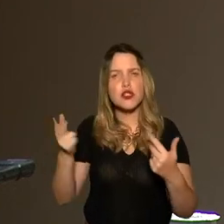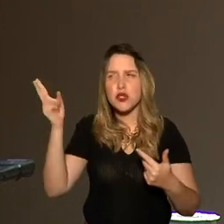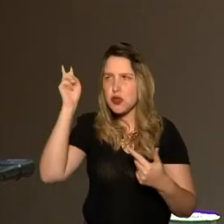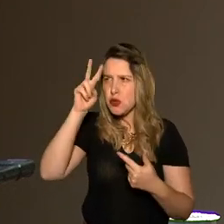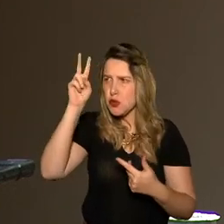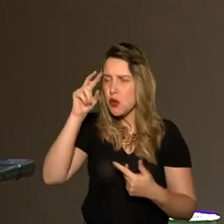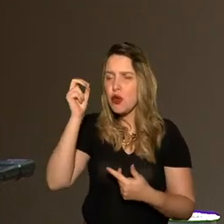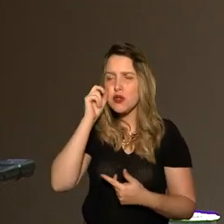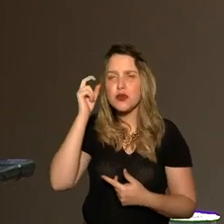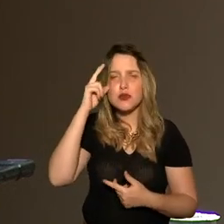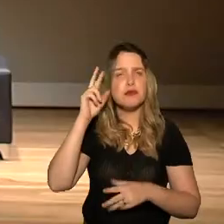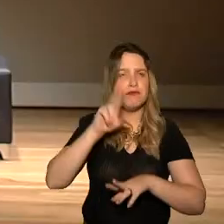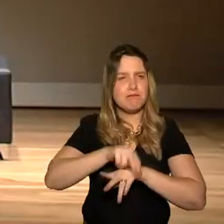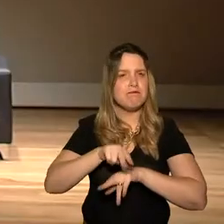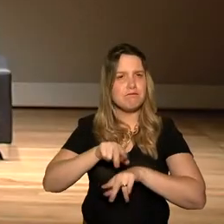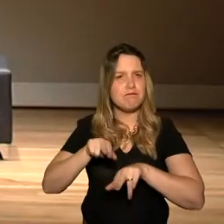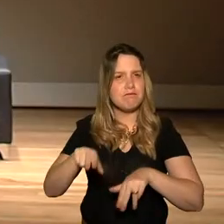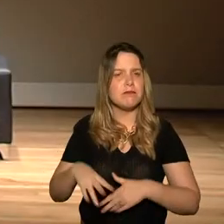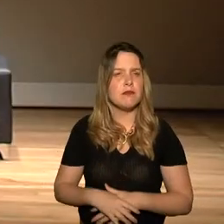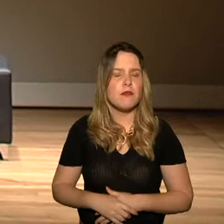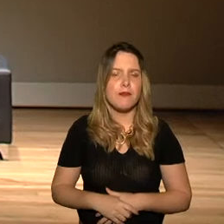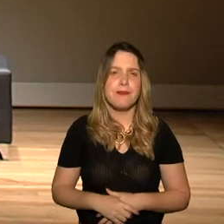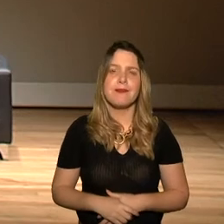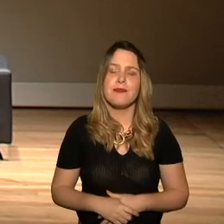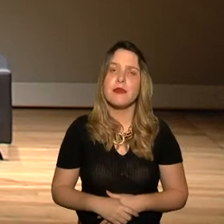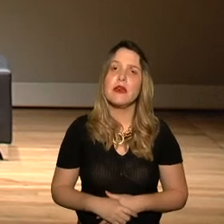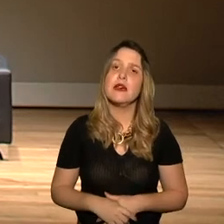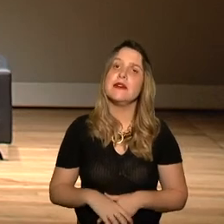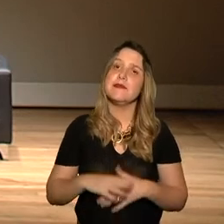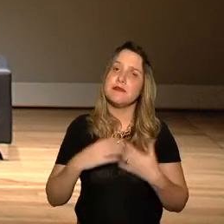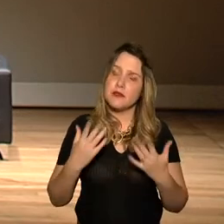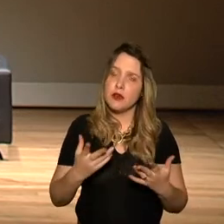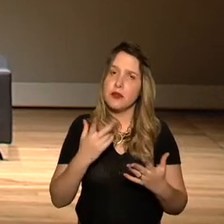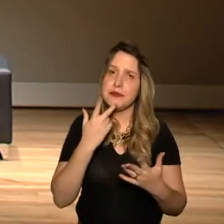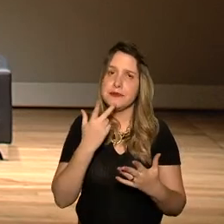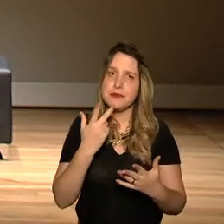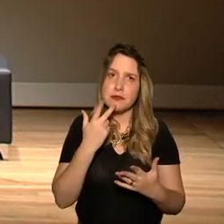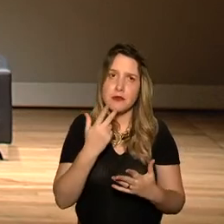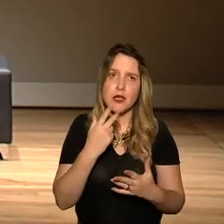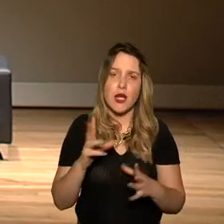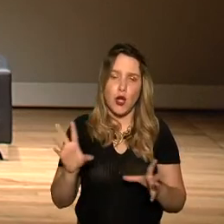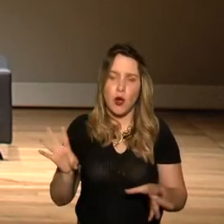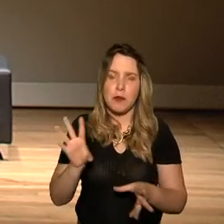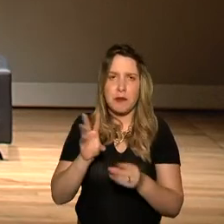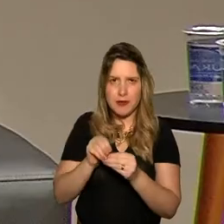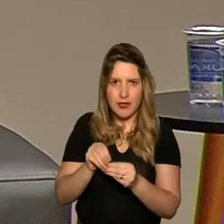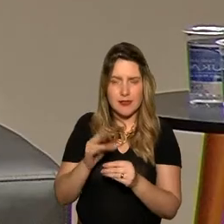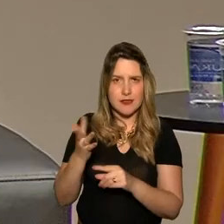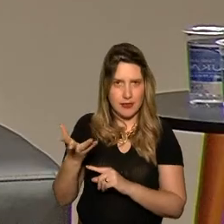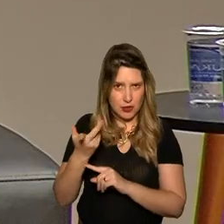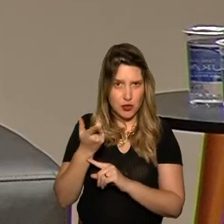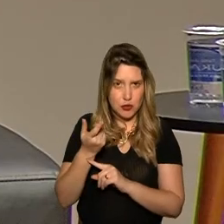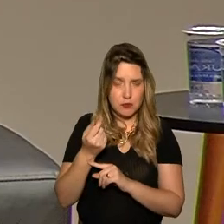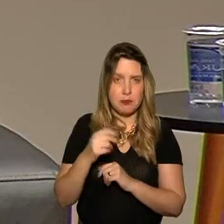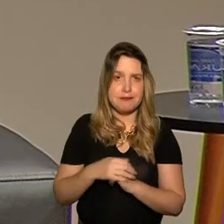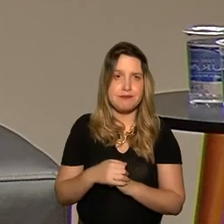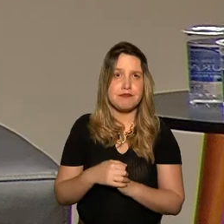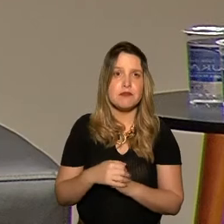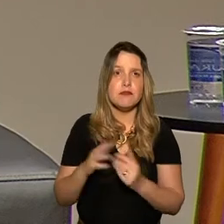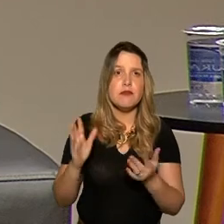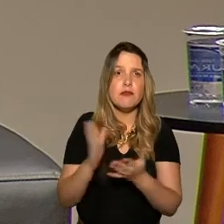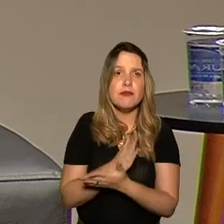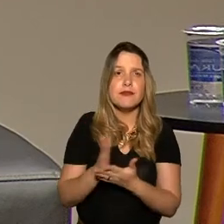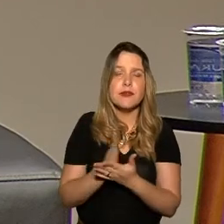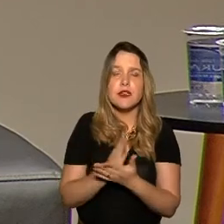e as instituições culturais eu acho que a gente pode falar de uma relação de complementaridade né escola